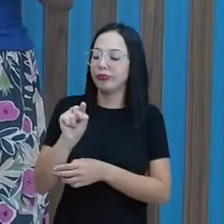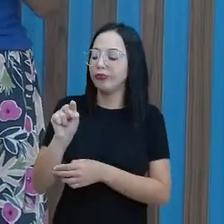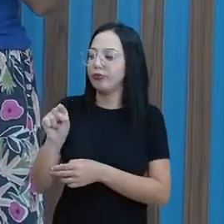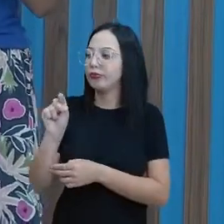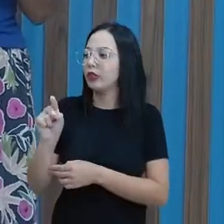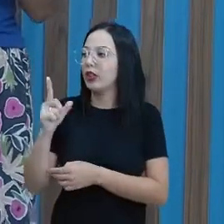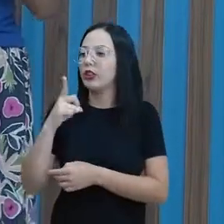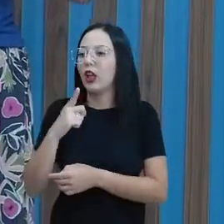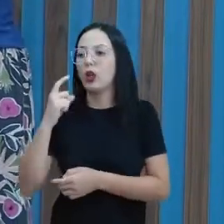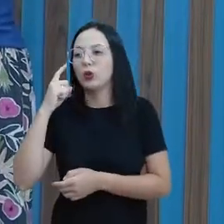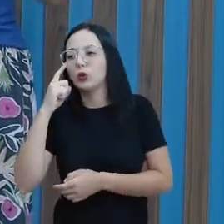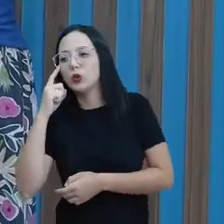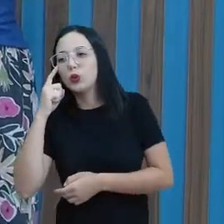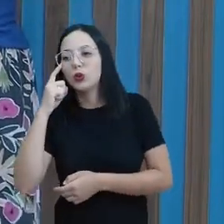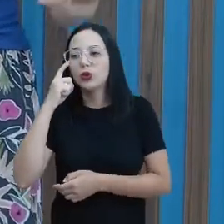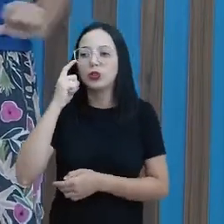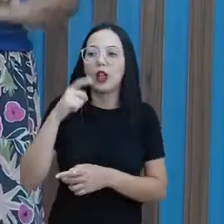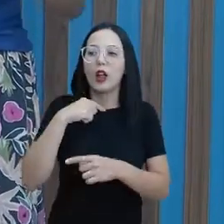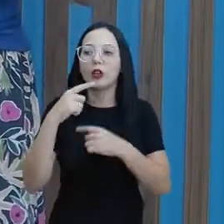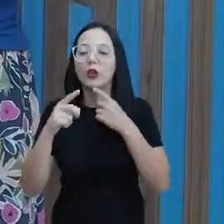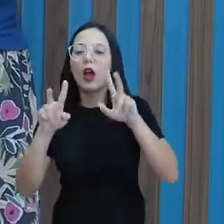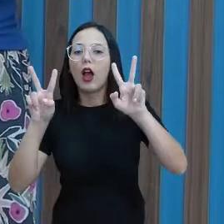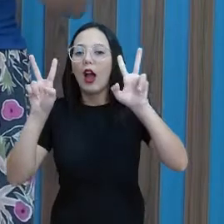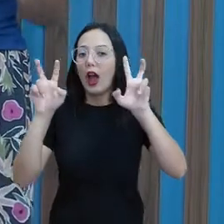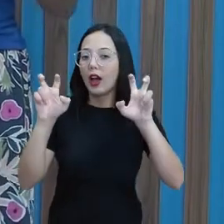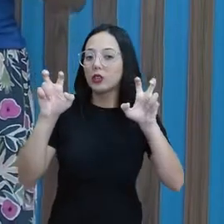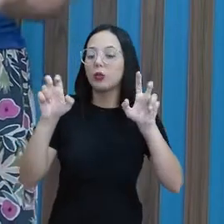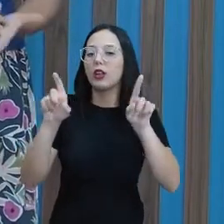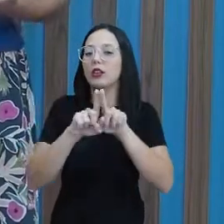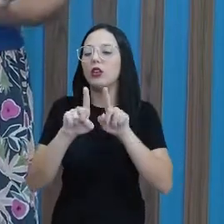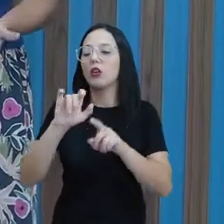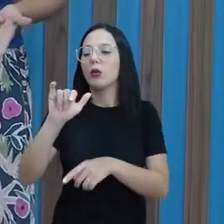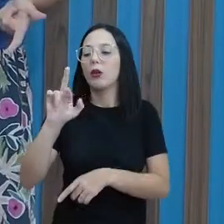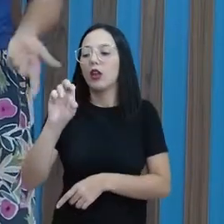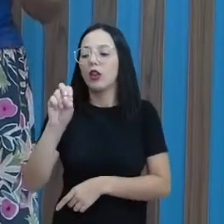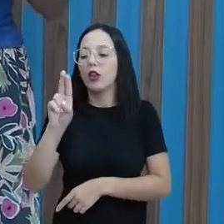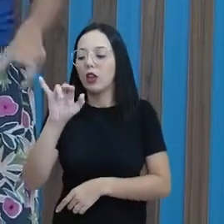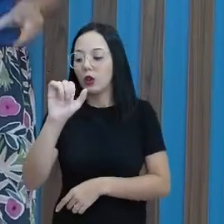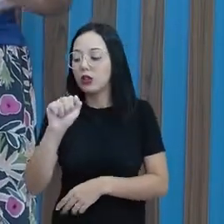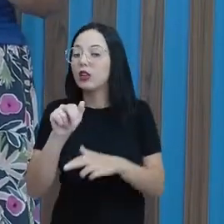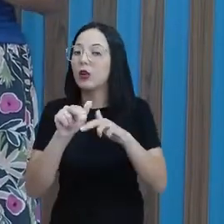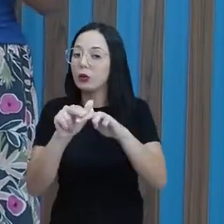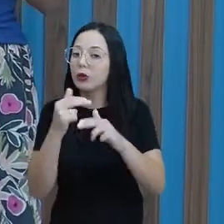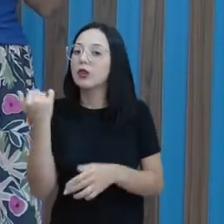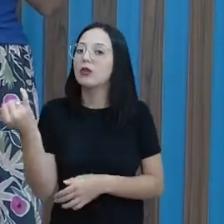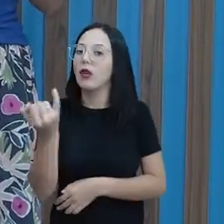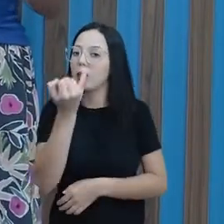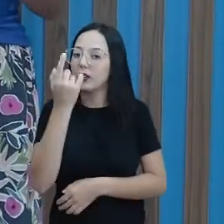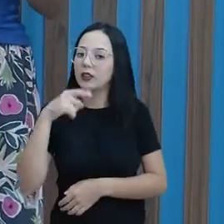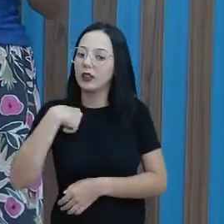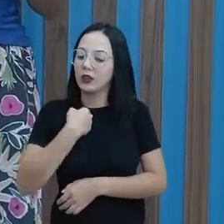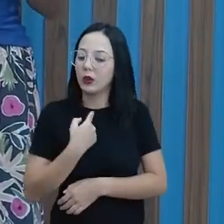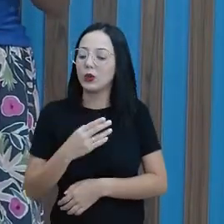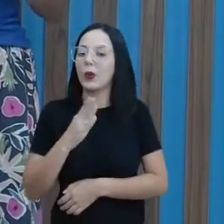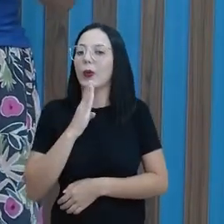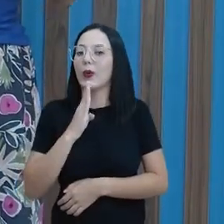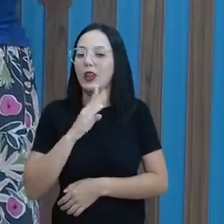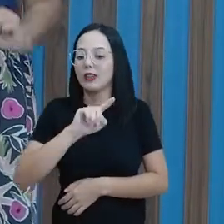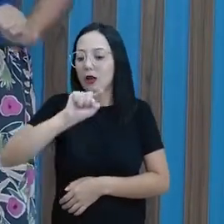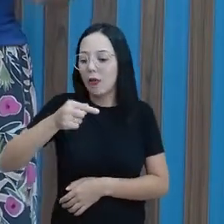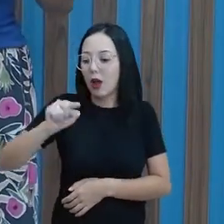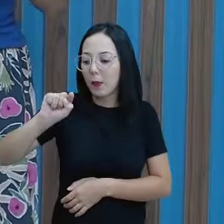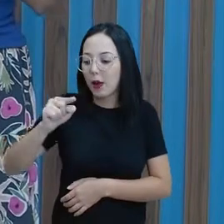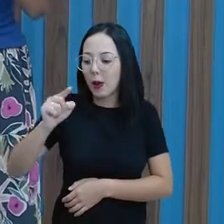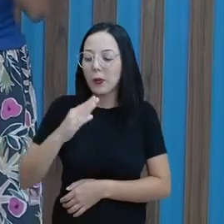uma ideia de dúvida, uma aspa vai indicar uma ironia. Então, é importante que a gente reconheça esses sinais